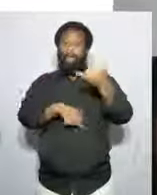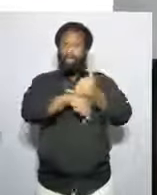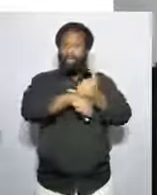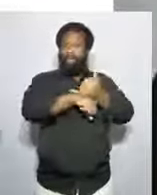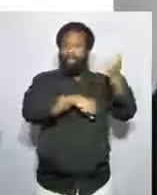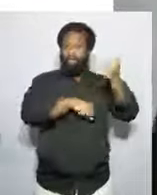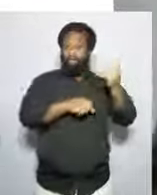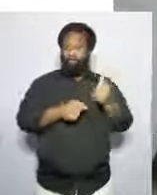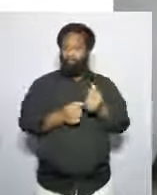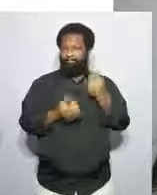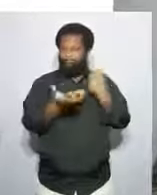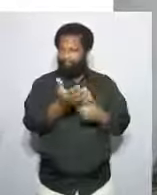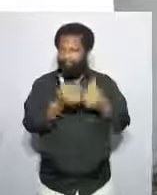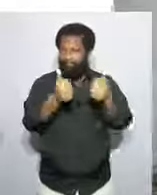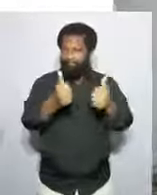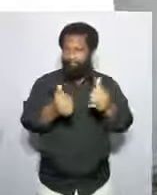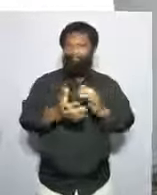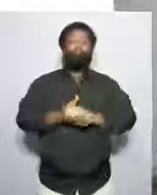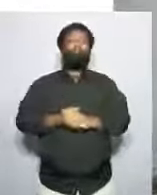metais. Combinado?